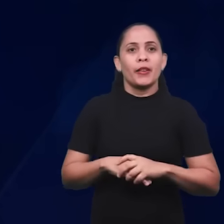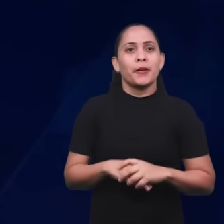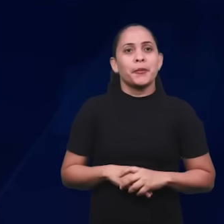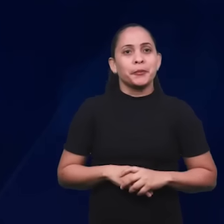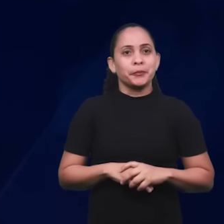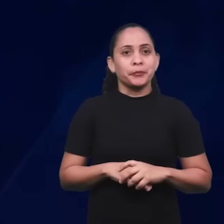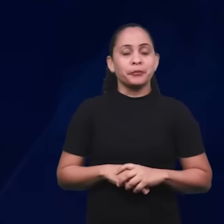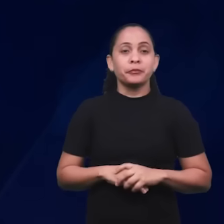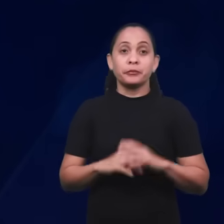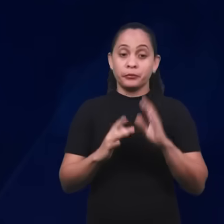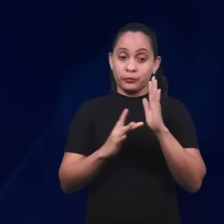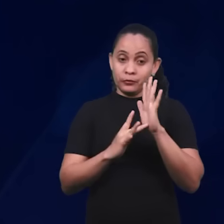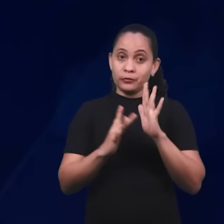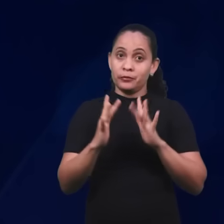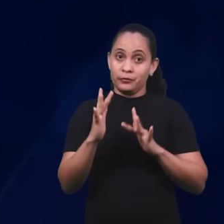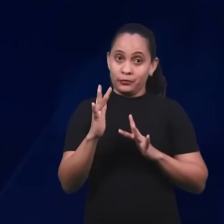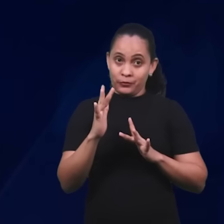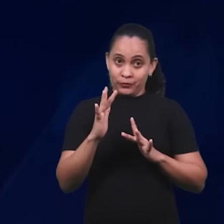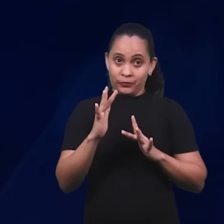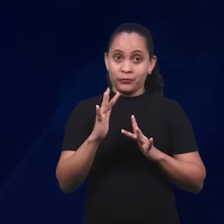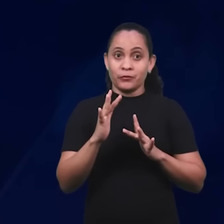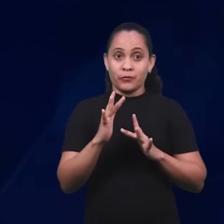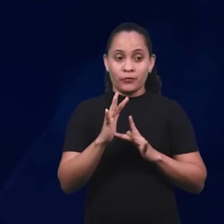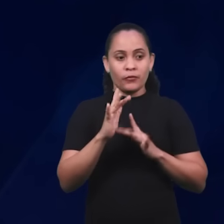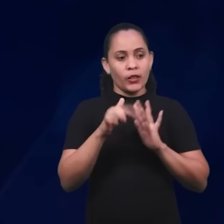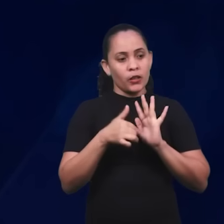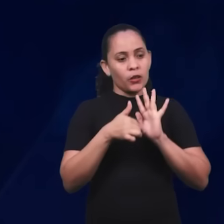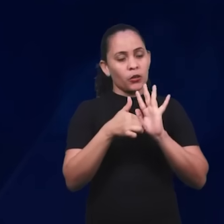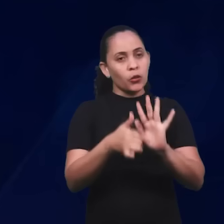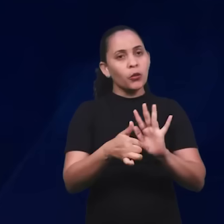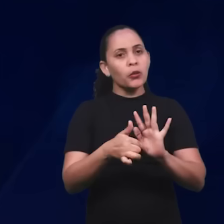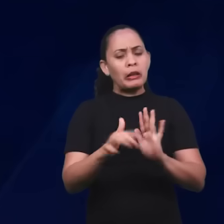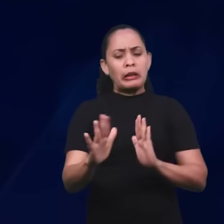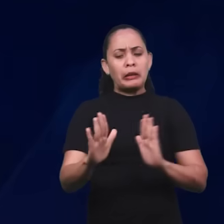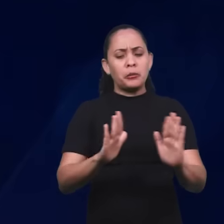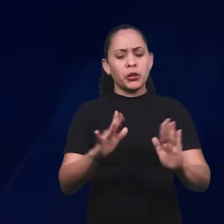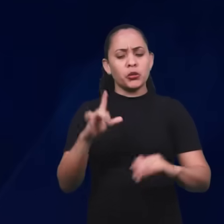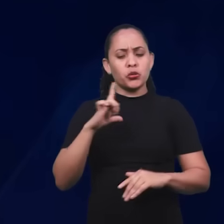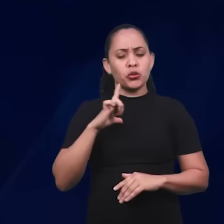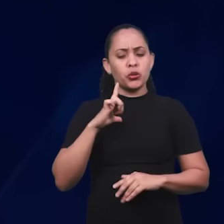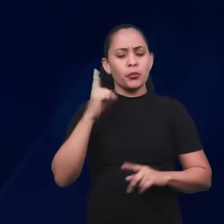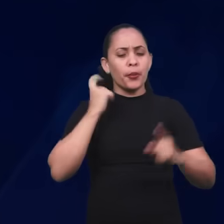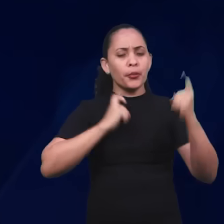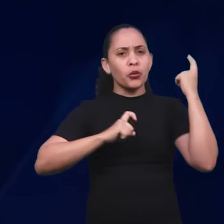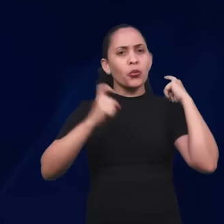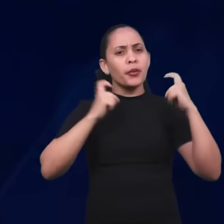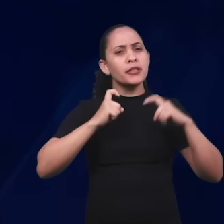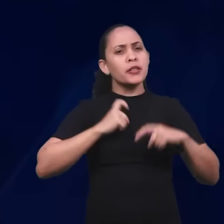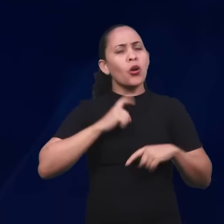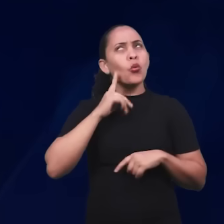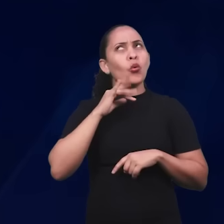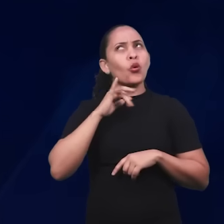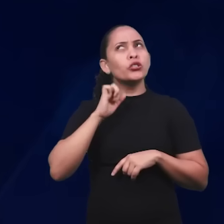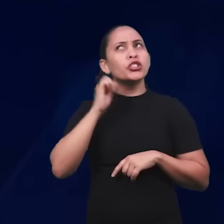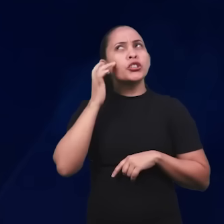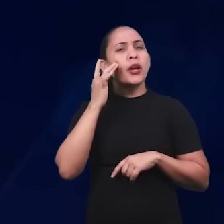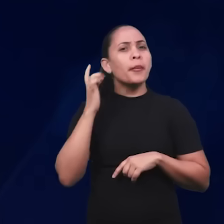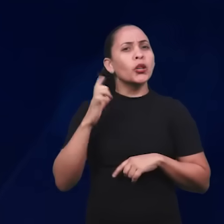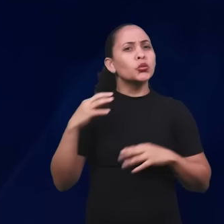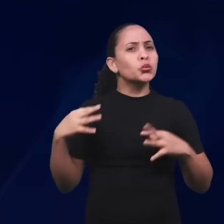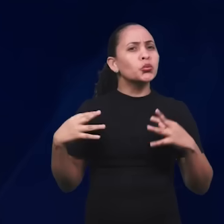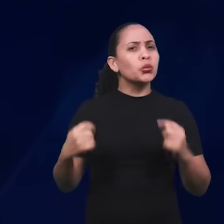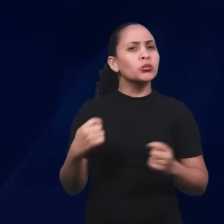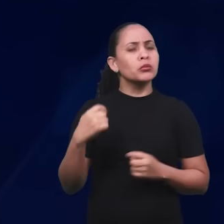colocado, foi trazido pelo Senhor Jesus no momento onde havia uma preocupação muito grande com o amanhã. Todos